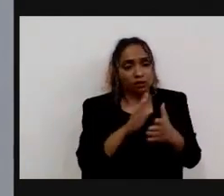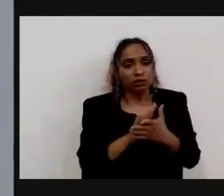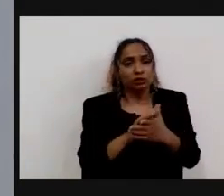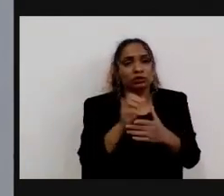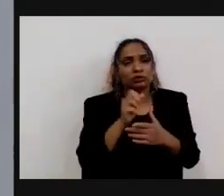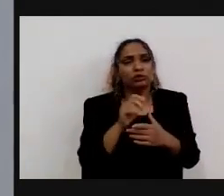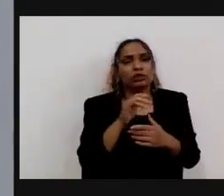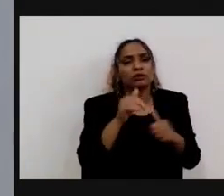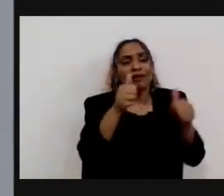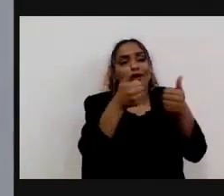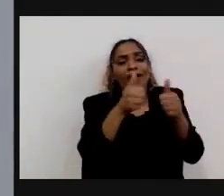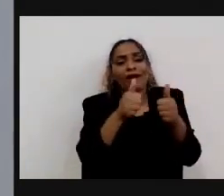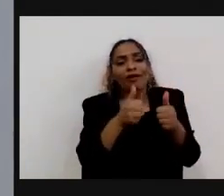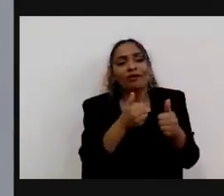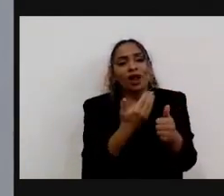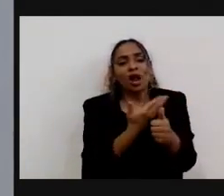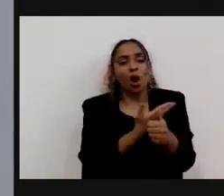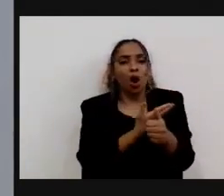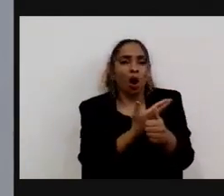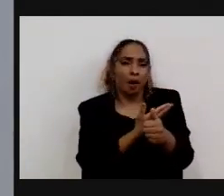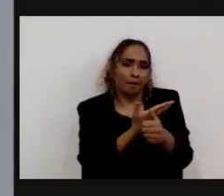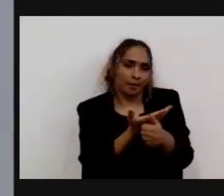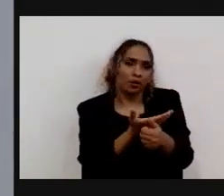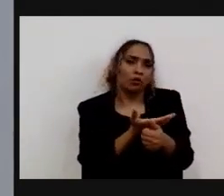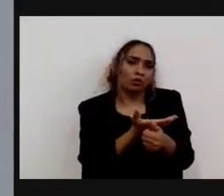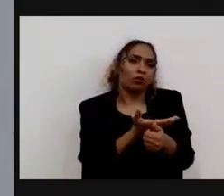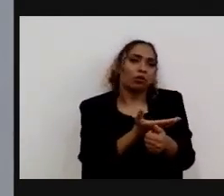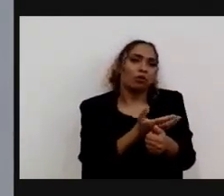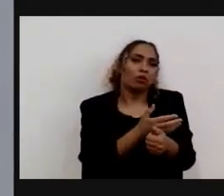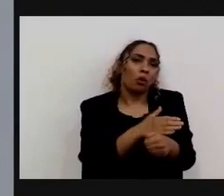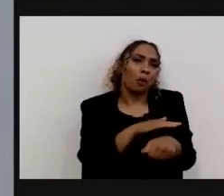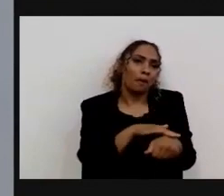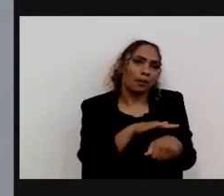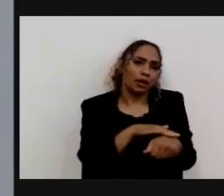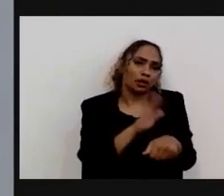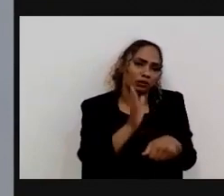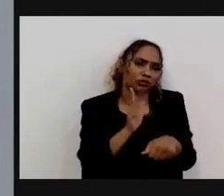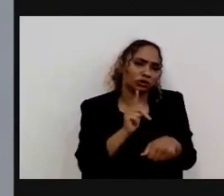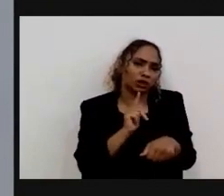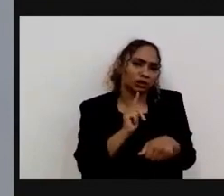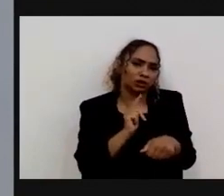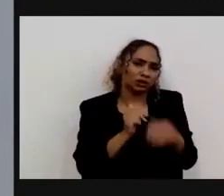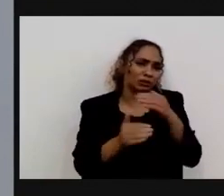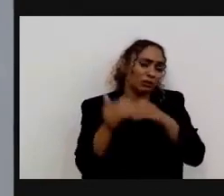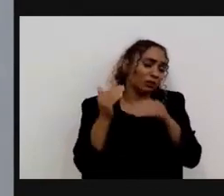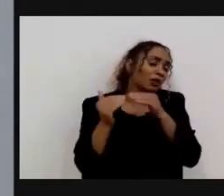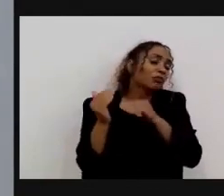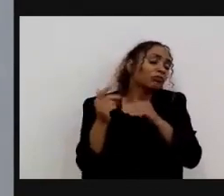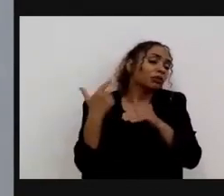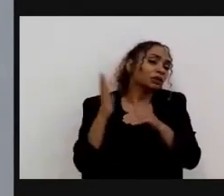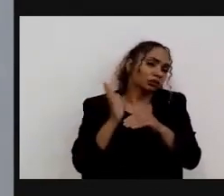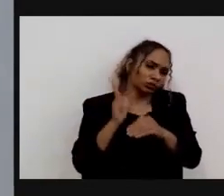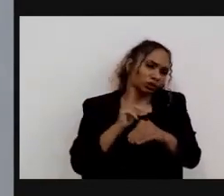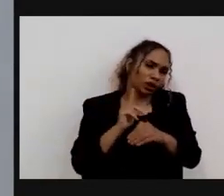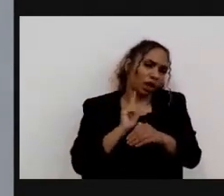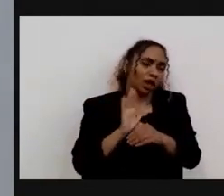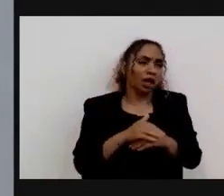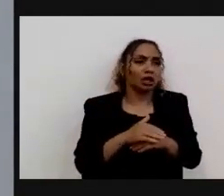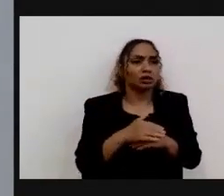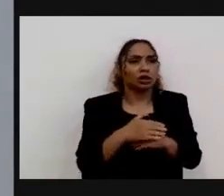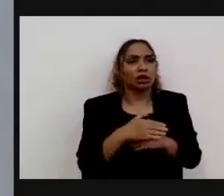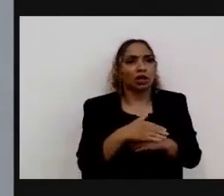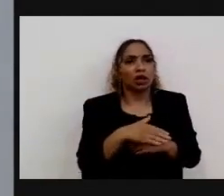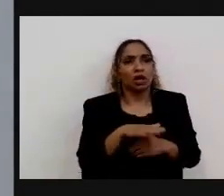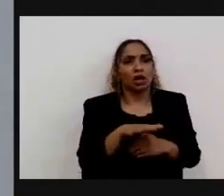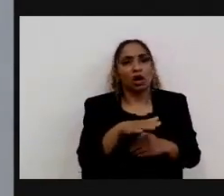se você vai avaliar um colega por exemplo que tá passando por um momento que já havia acontecido várias vezes não tinha uma colega que tava